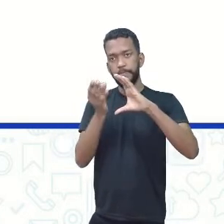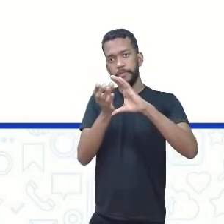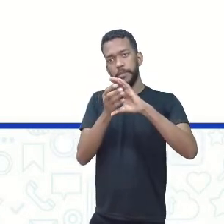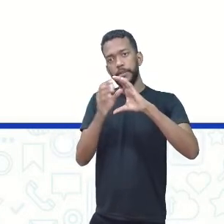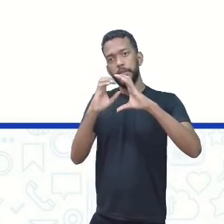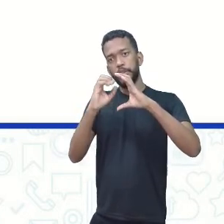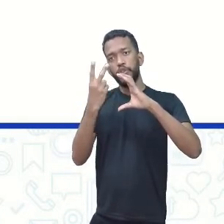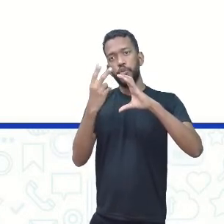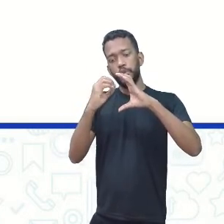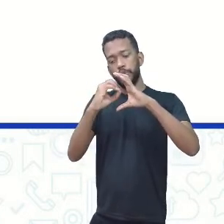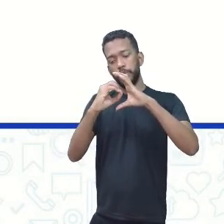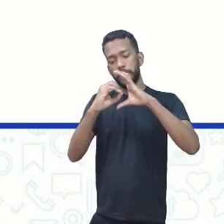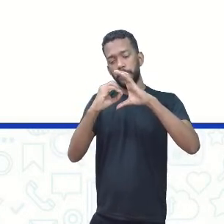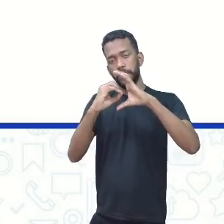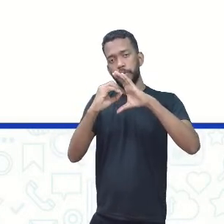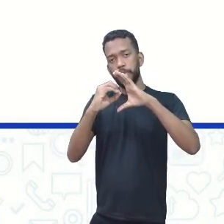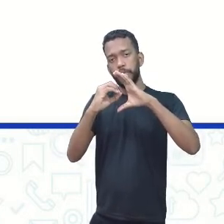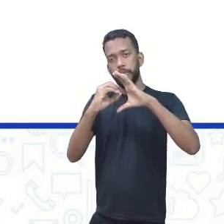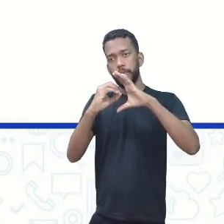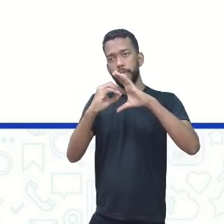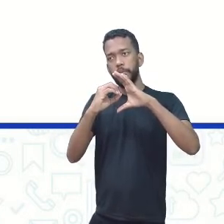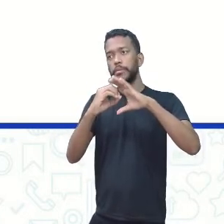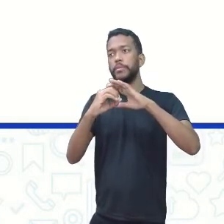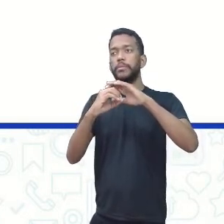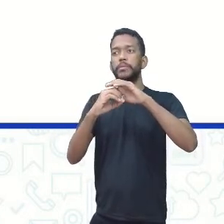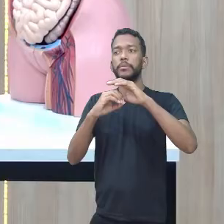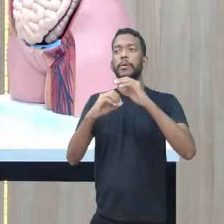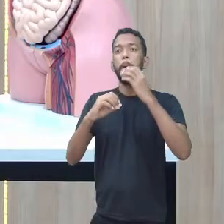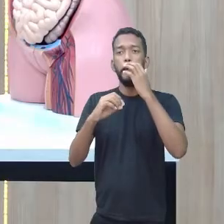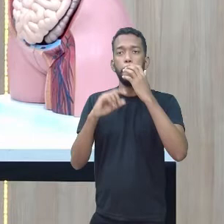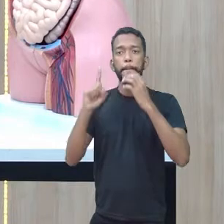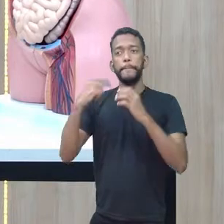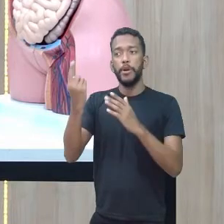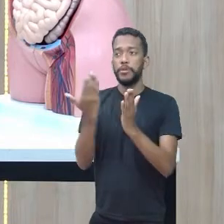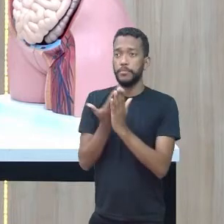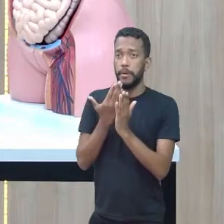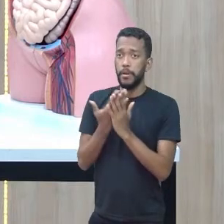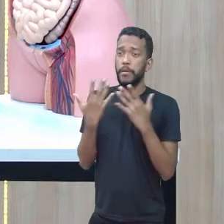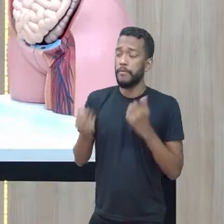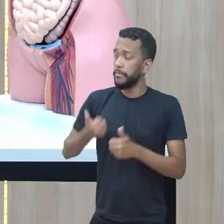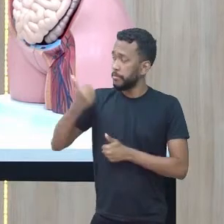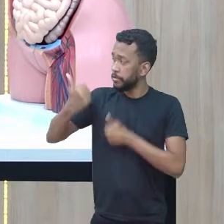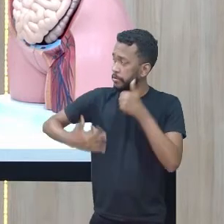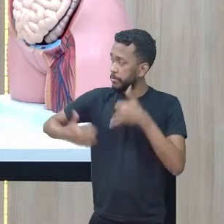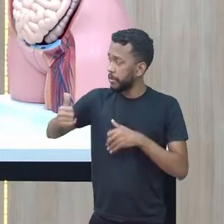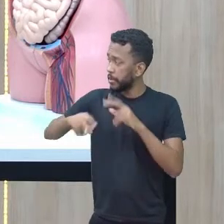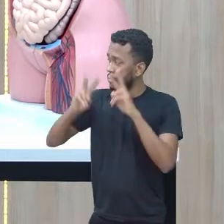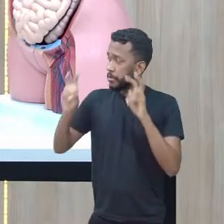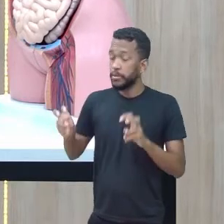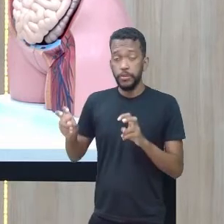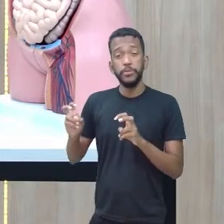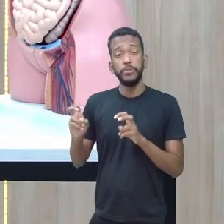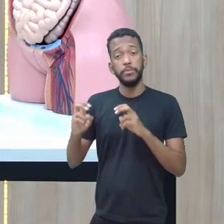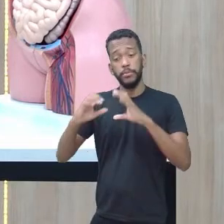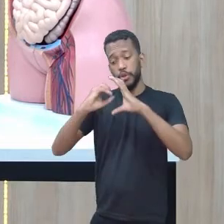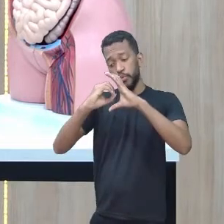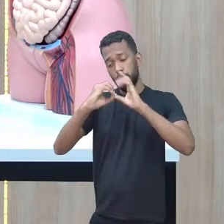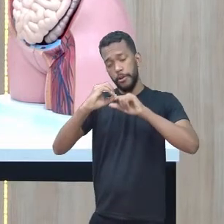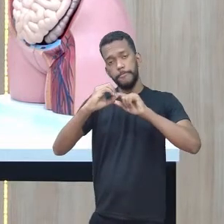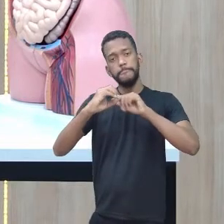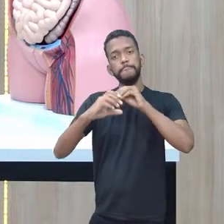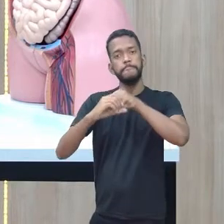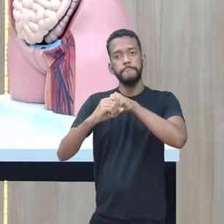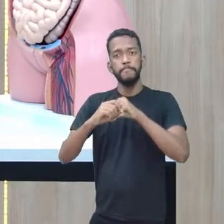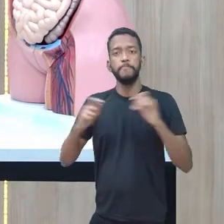núcleo, né? Essa parte central. Na próxima aula a gente vai falar sobre o núcleo, o poder do núcleo. Minha